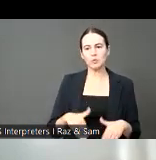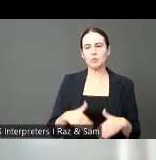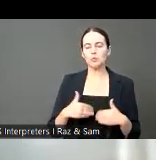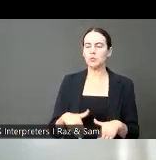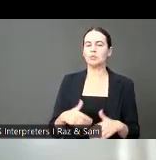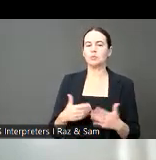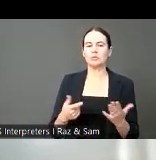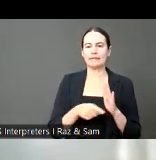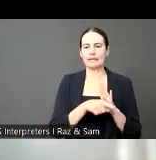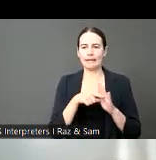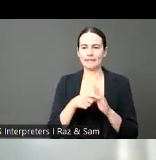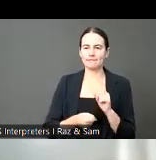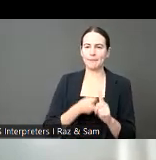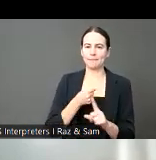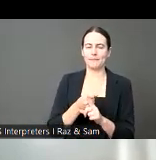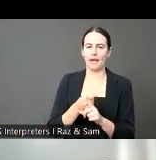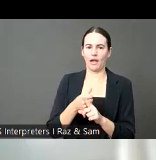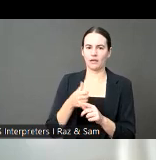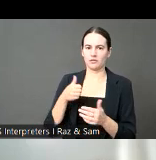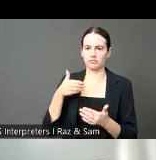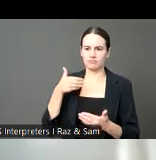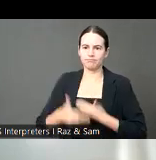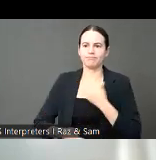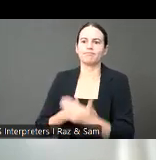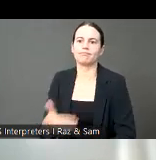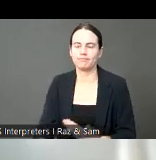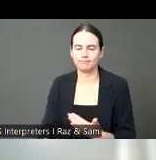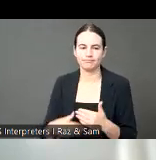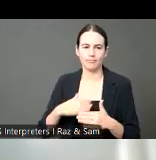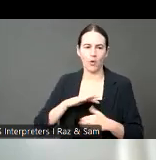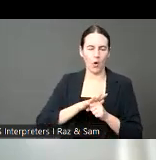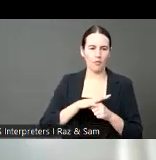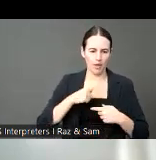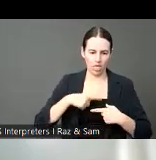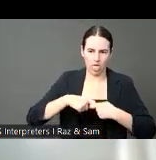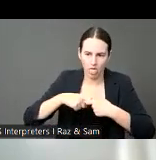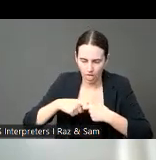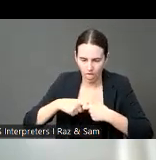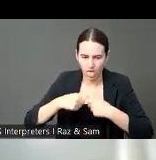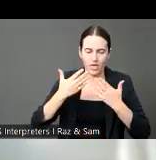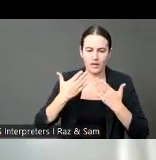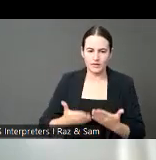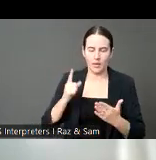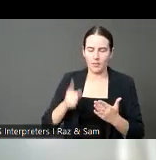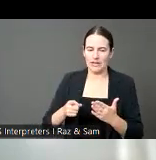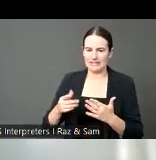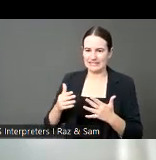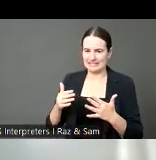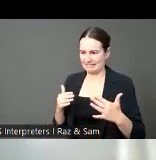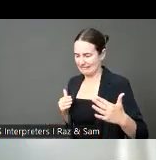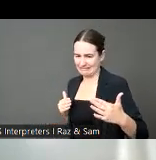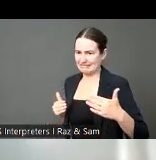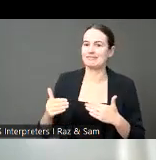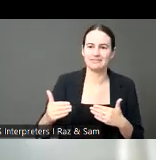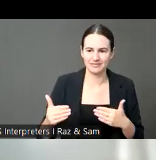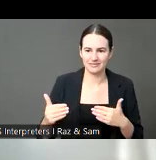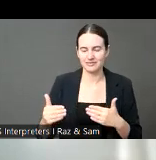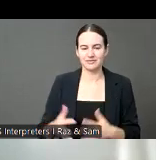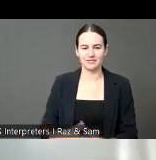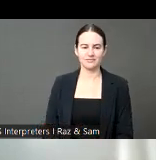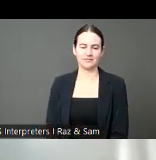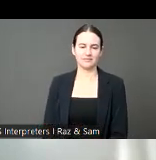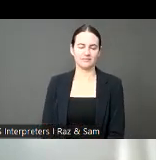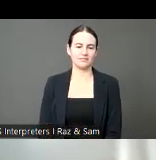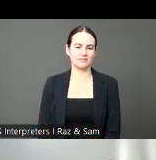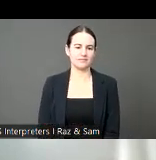Sabemos que essas doenças, elas ocorrem com maior frequência em pessoas que vivem em mais condições, que têm mais condições de renda, de